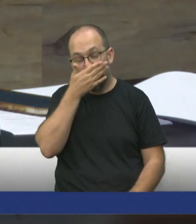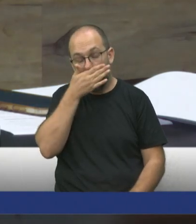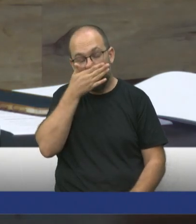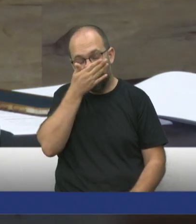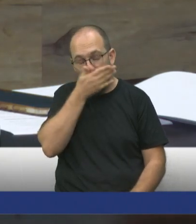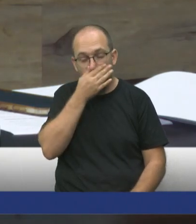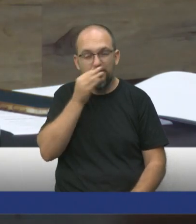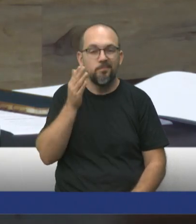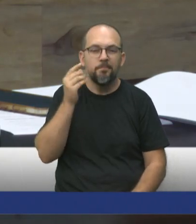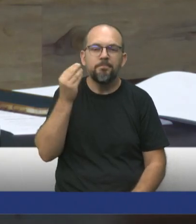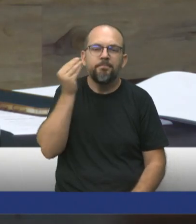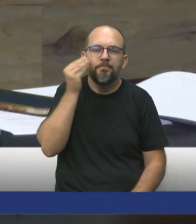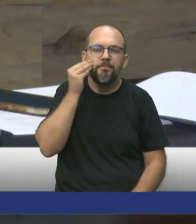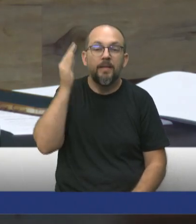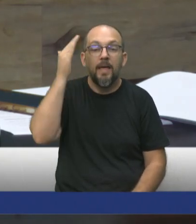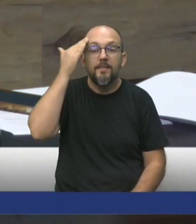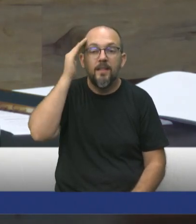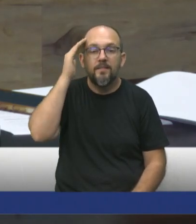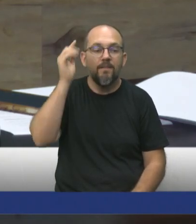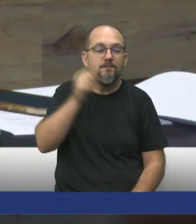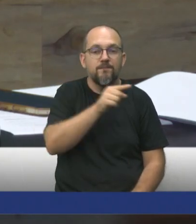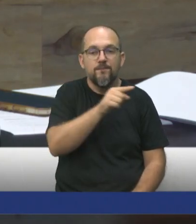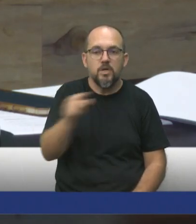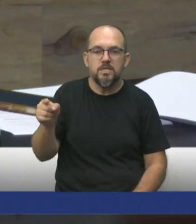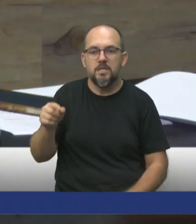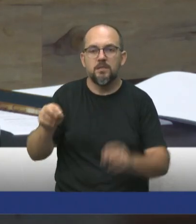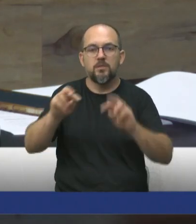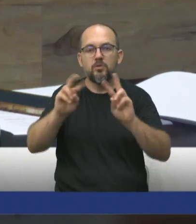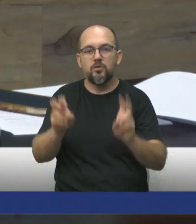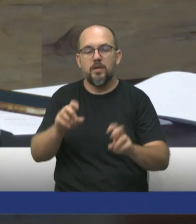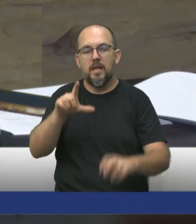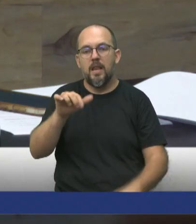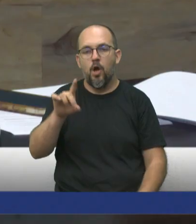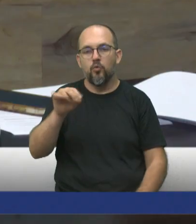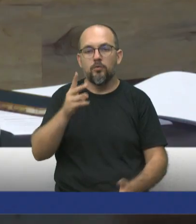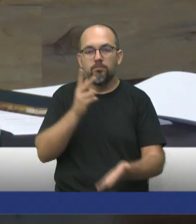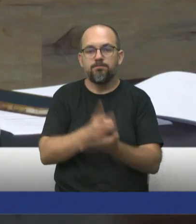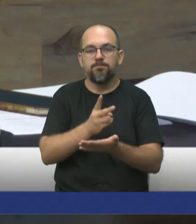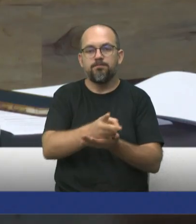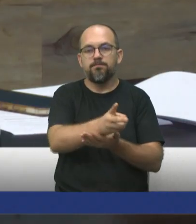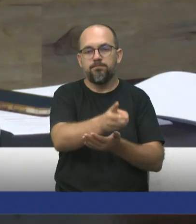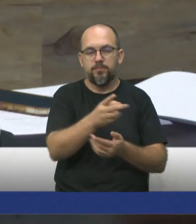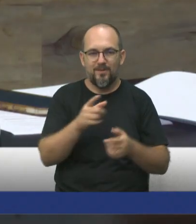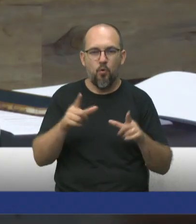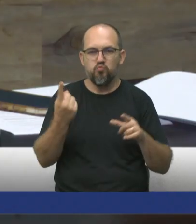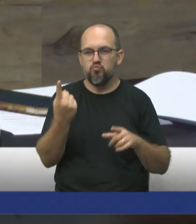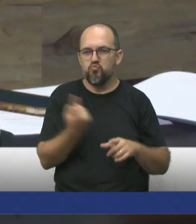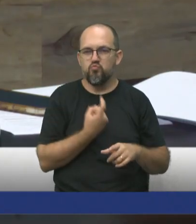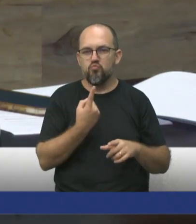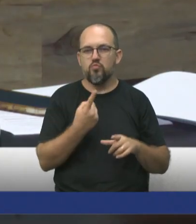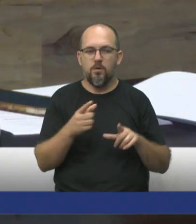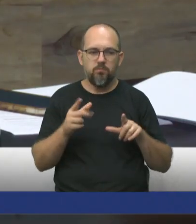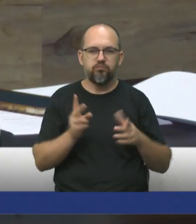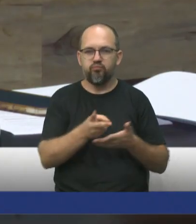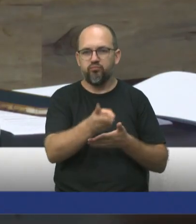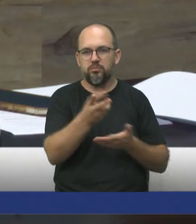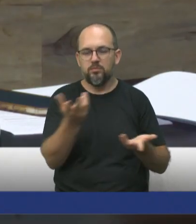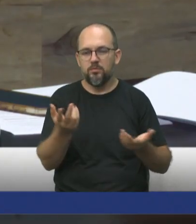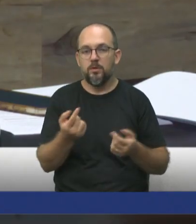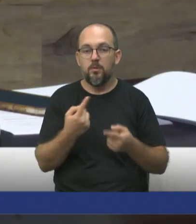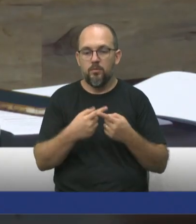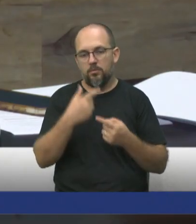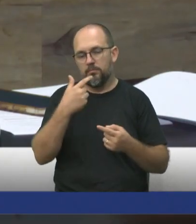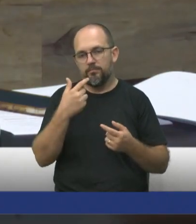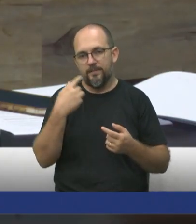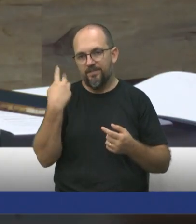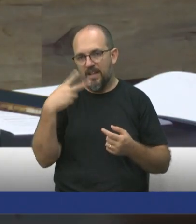que, de fato, vocês pensam com relação ao laudo permanente. Até para que, enquanto vereadores